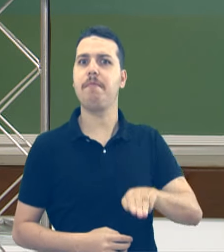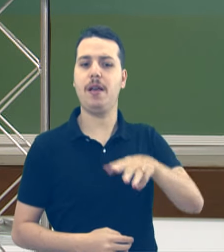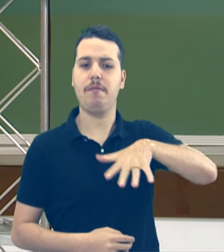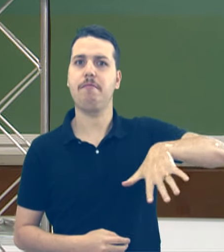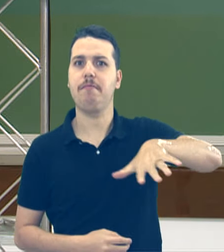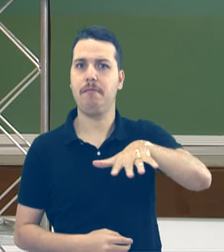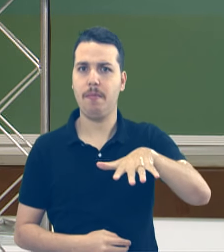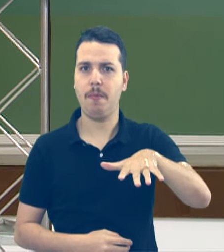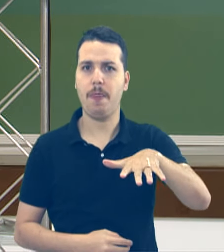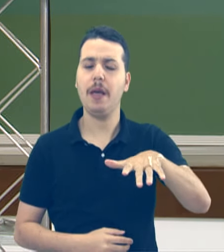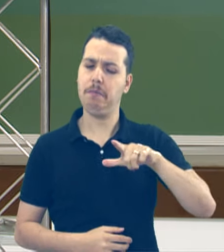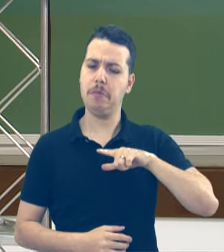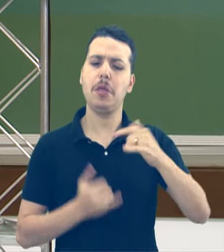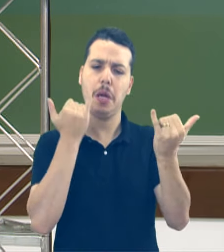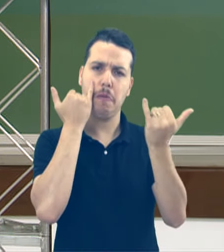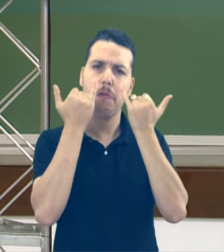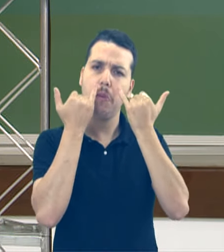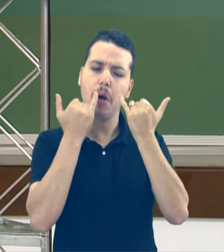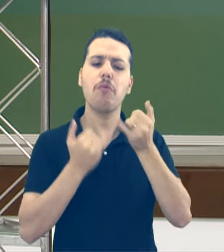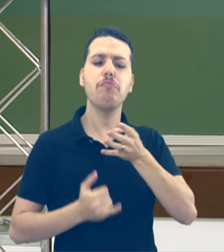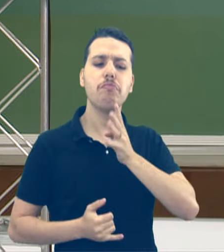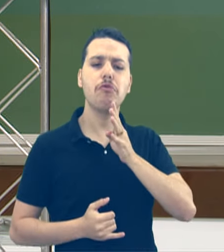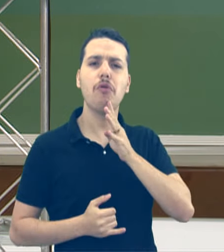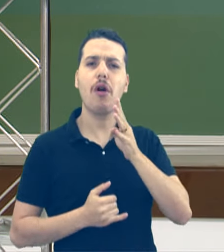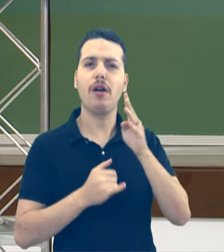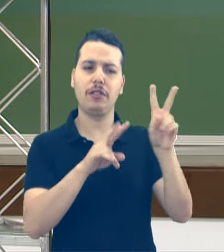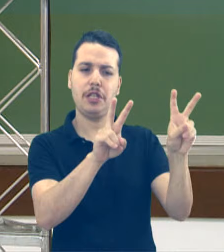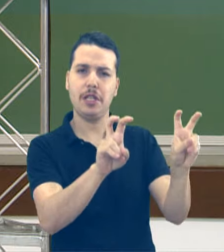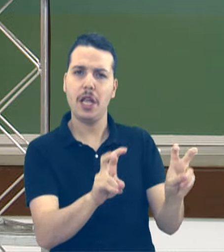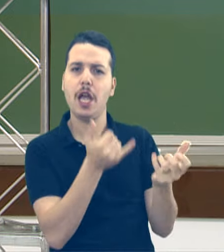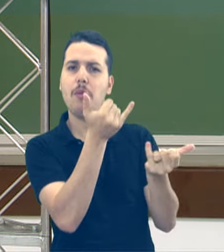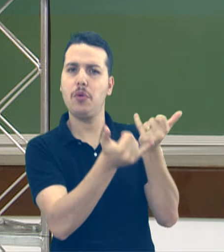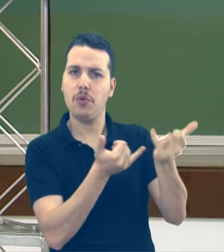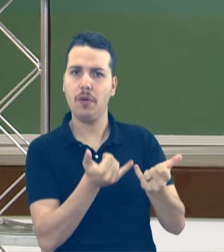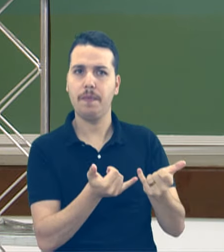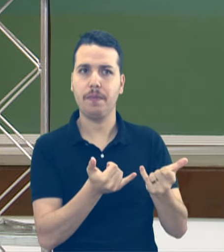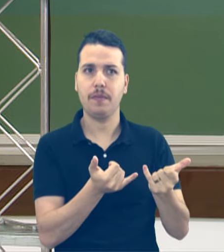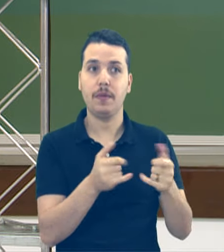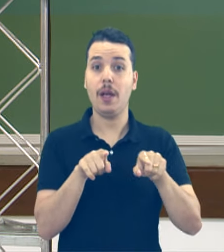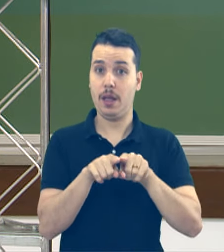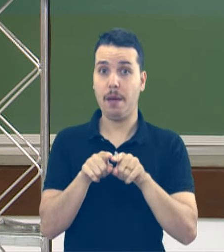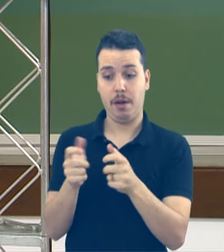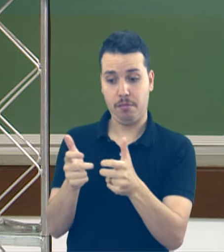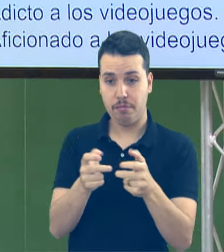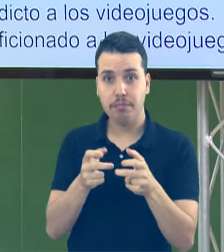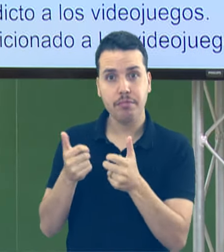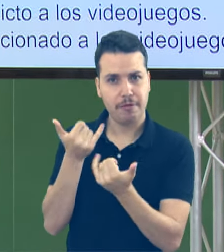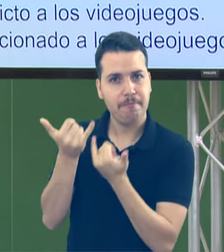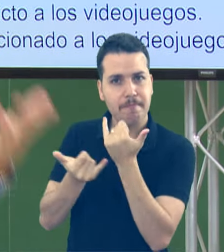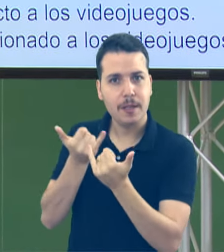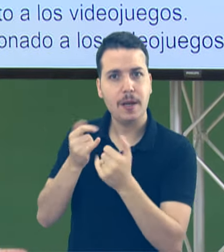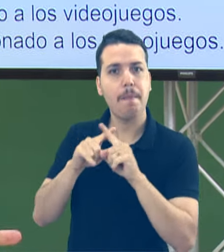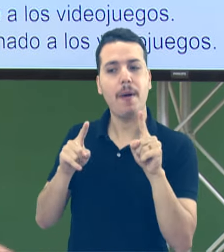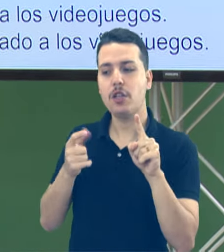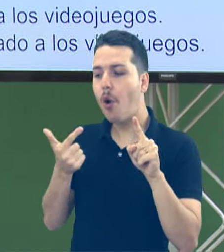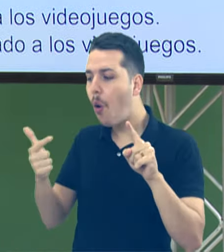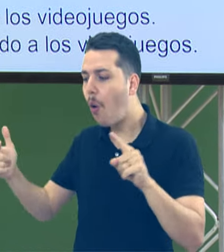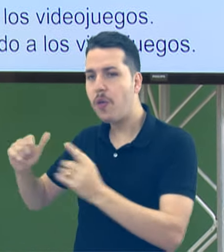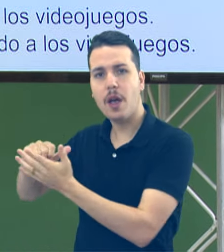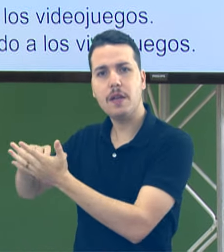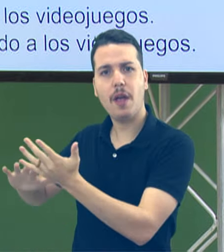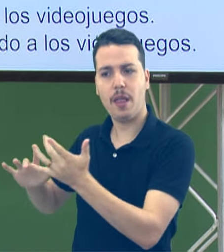Está informado sobre os temas, sobre os jogos. Ele joga, mas sem deixar outras